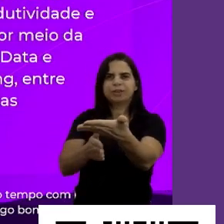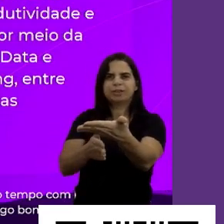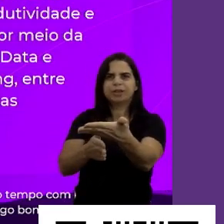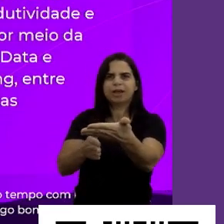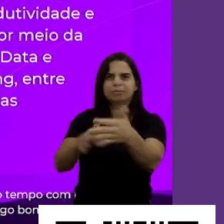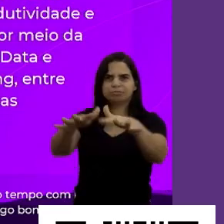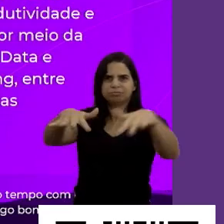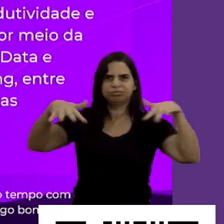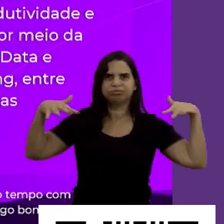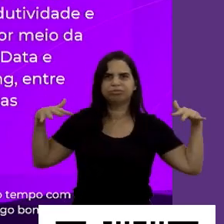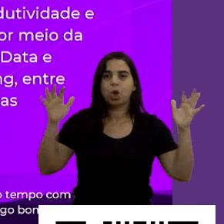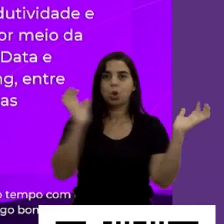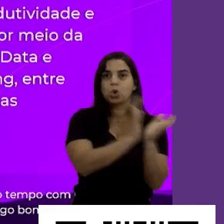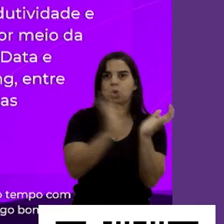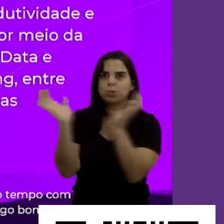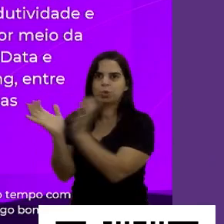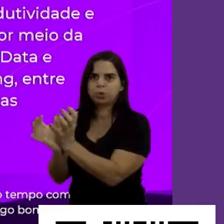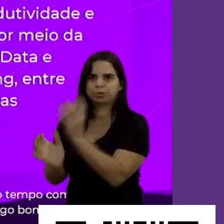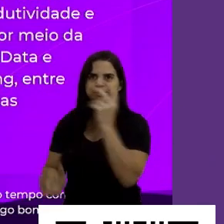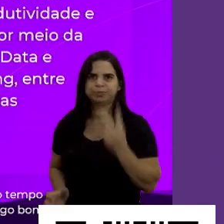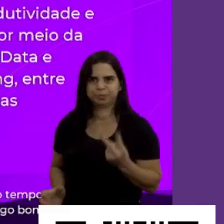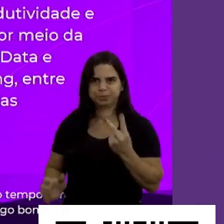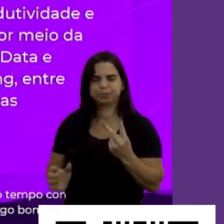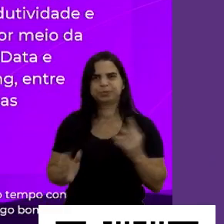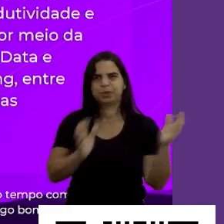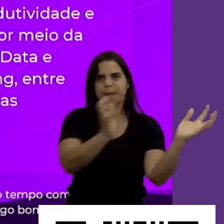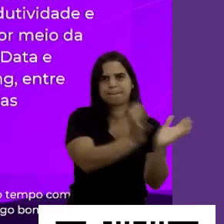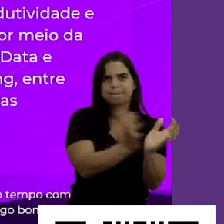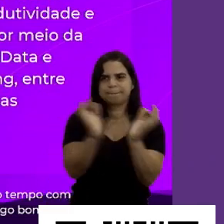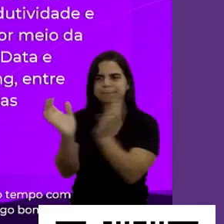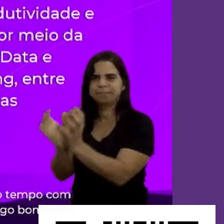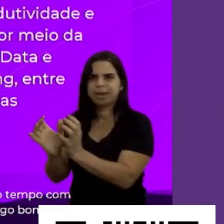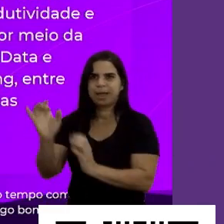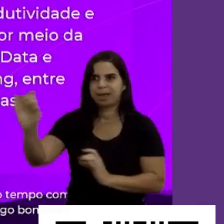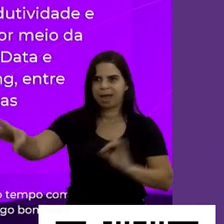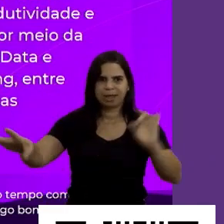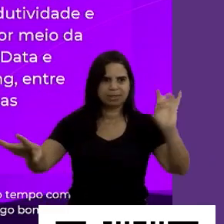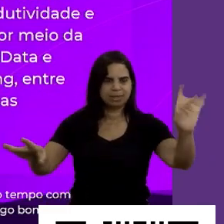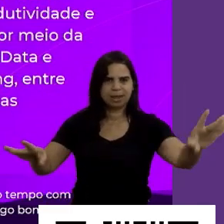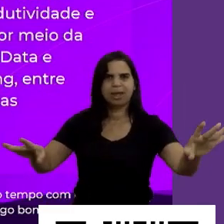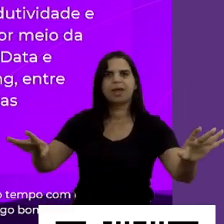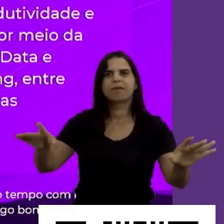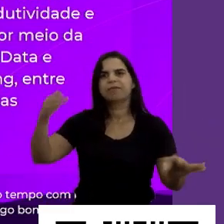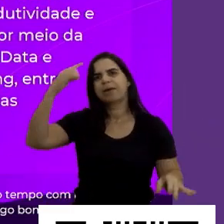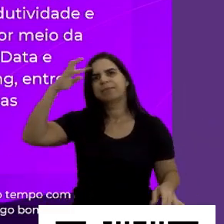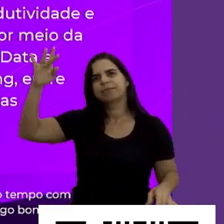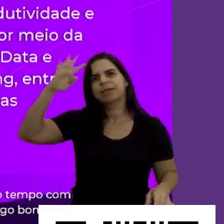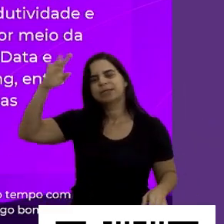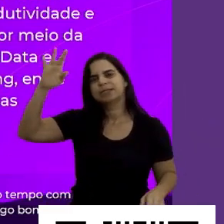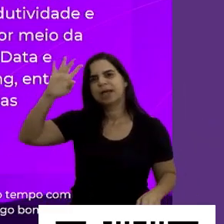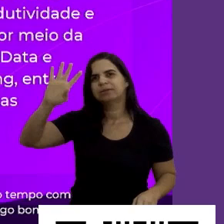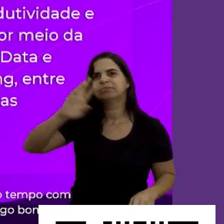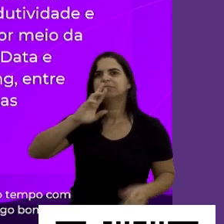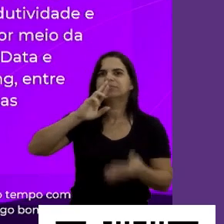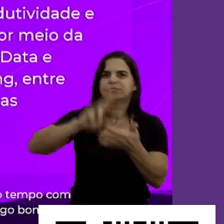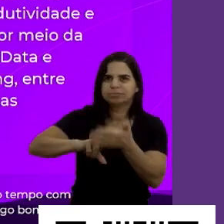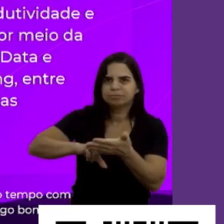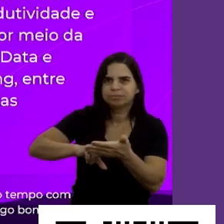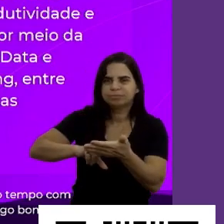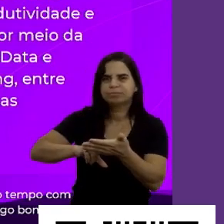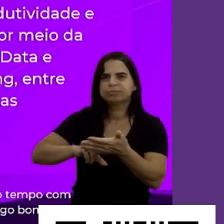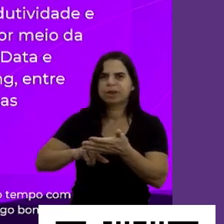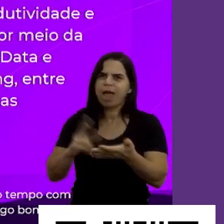pessoas cada um de vocês vai pensar numa solução a solução tá errada não